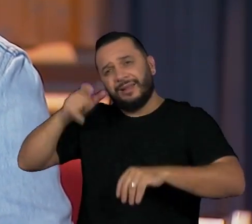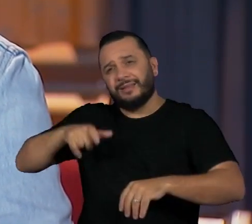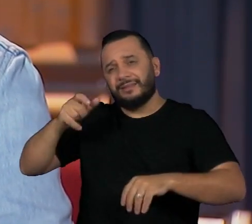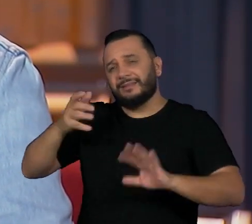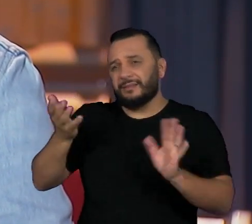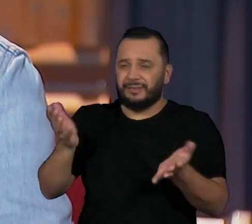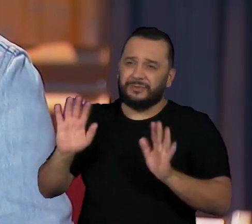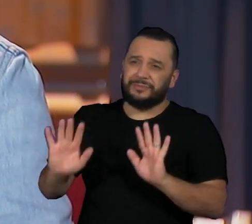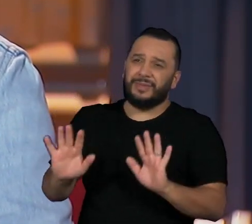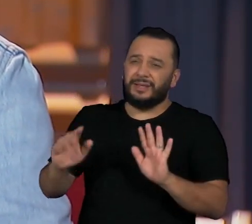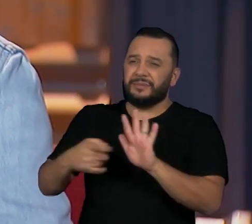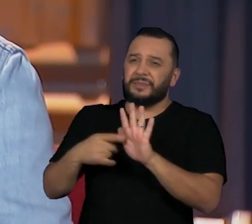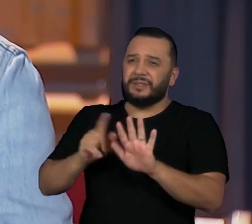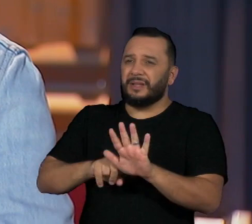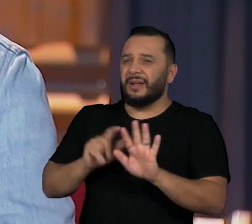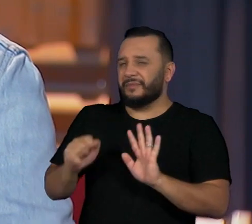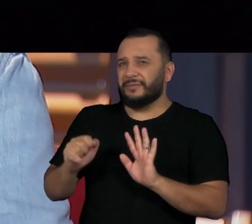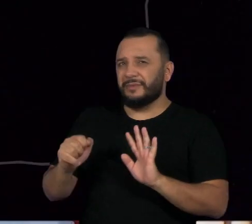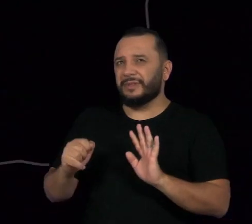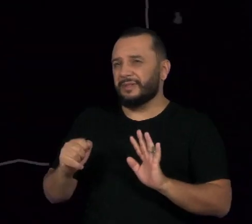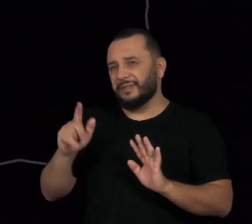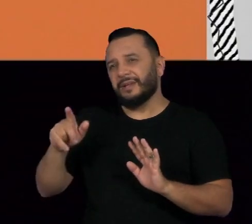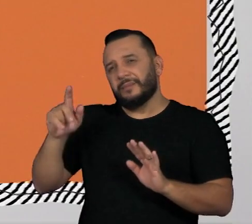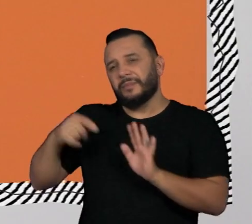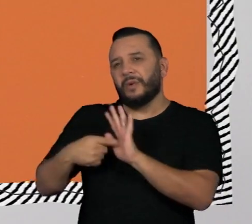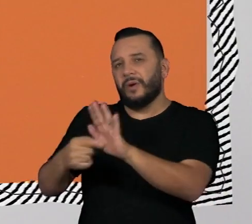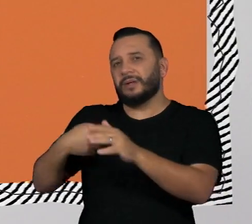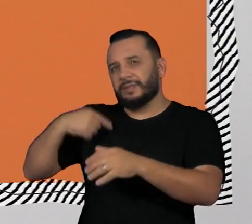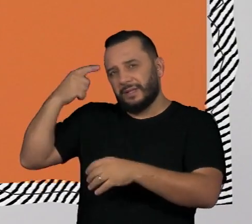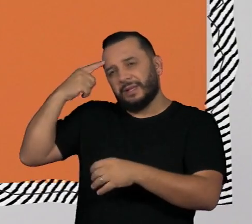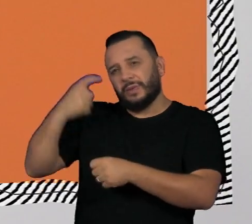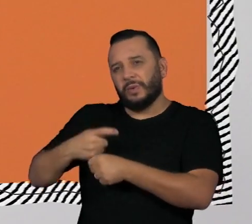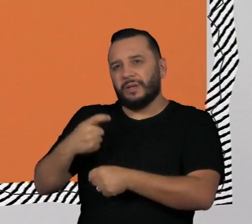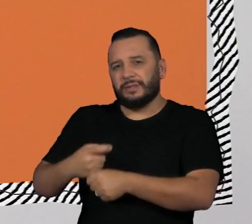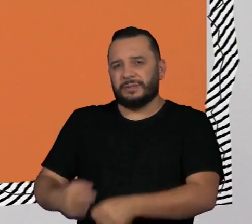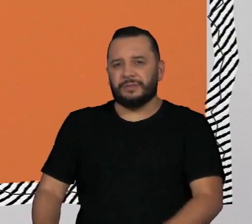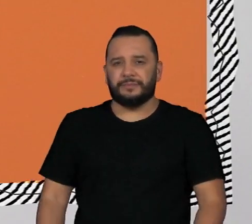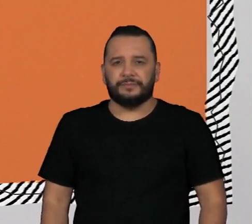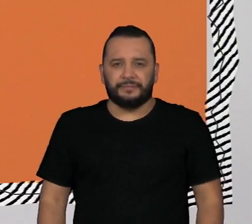metáfora que faz jus à nossa ignorância.